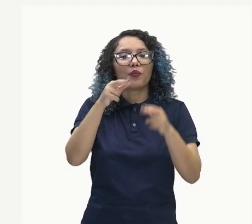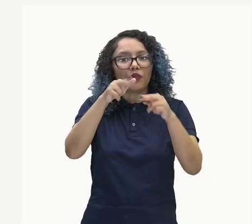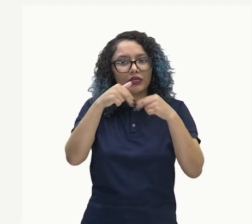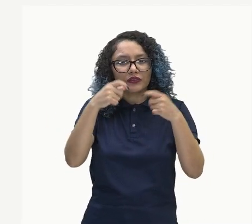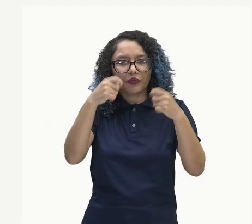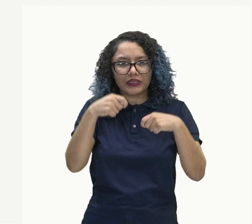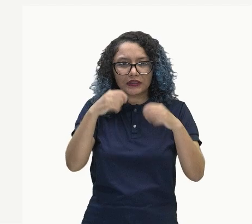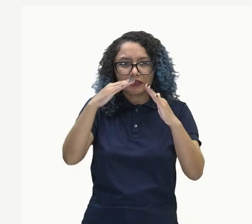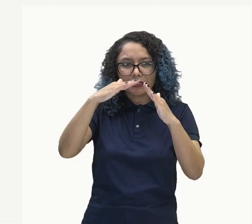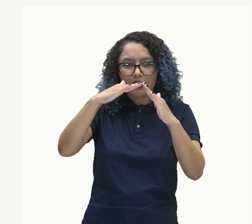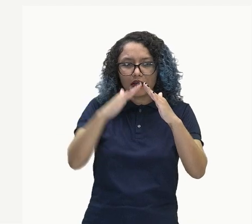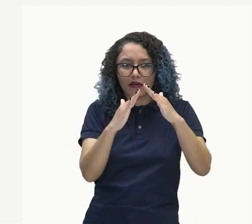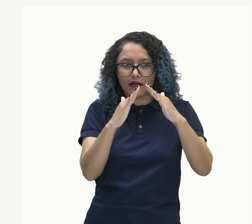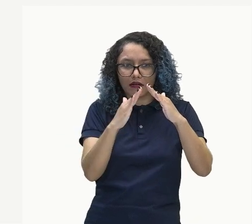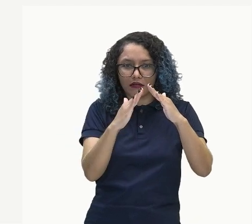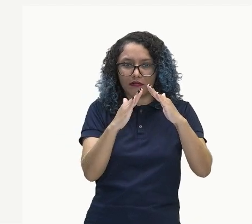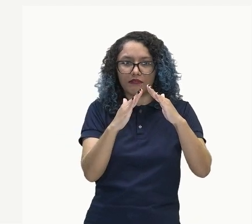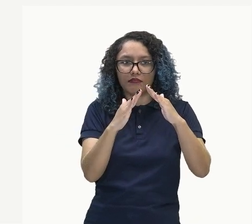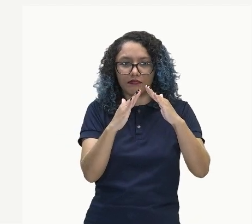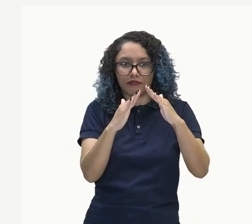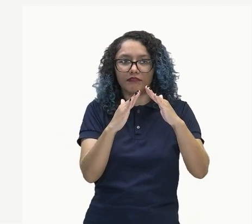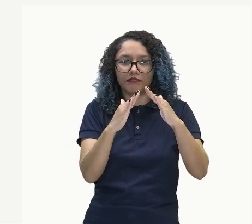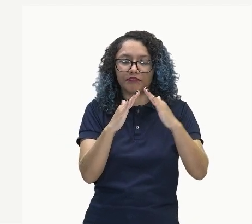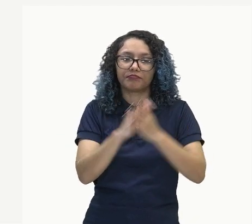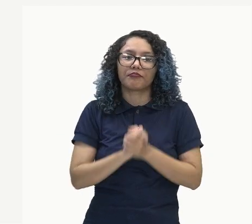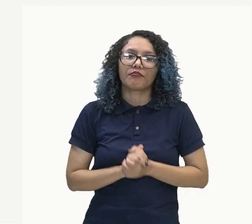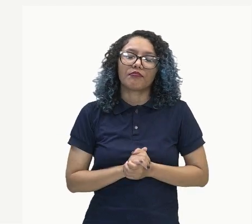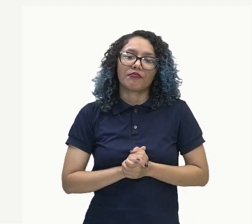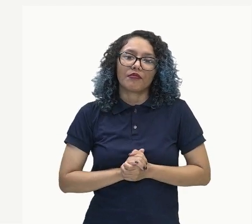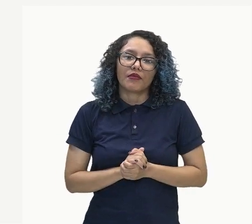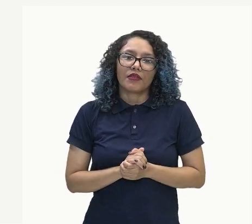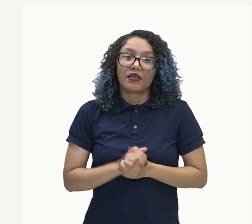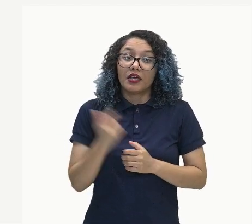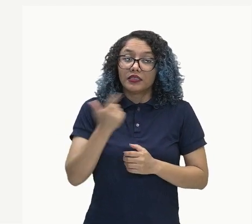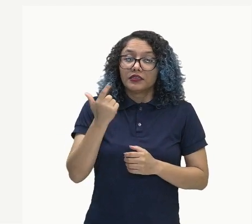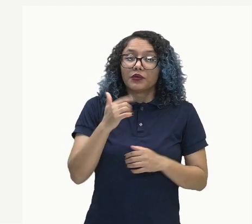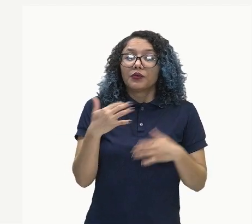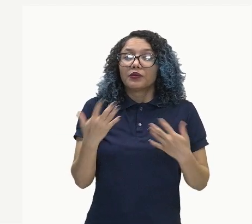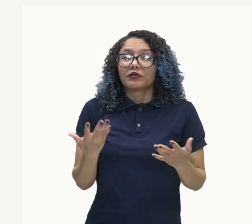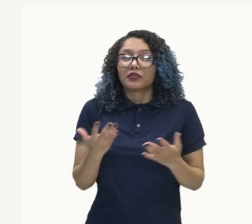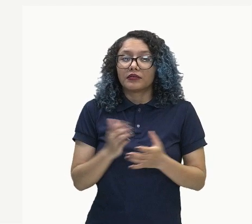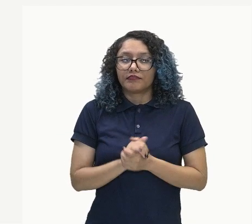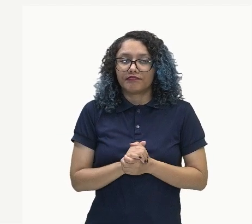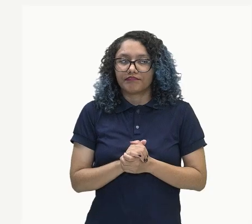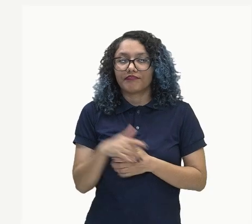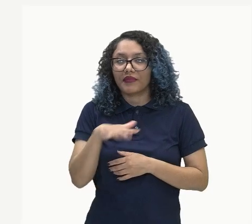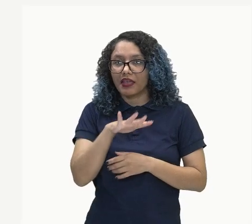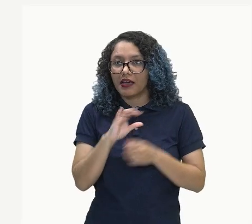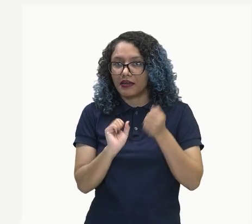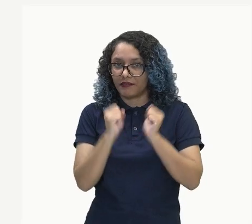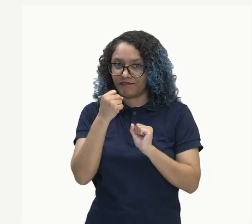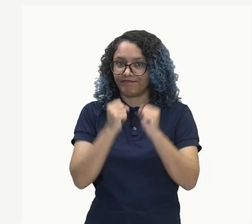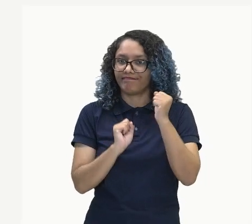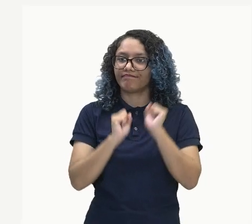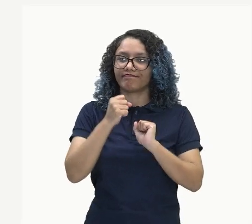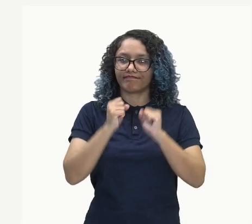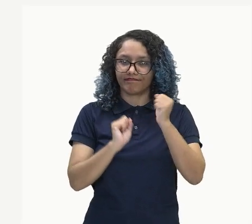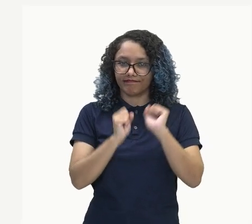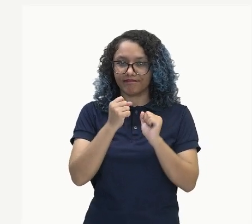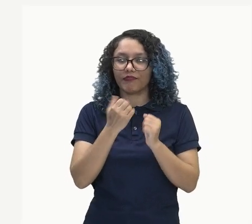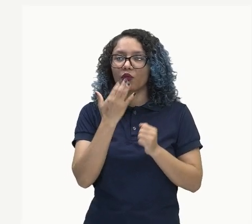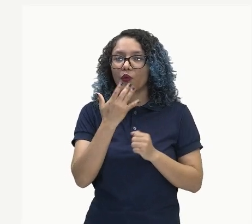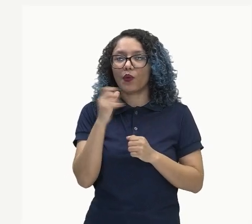correta aí. Segunda maior fatia é a parte da indústria, né? O setor de indústria, que está aqui na